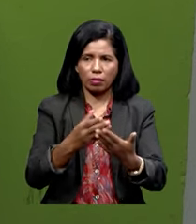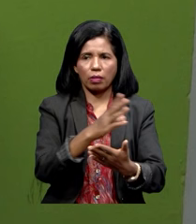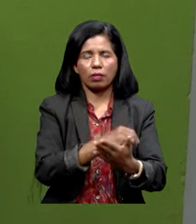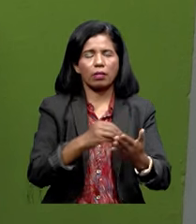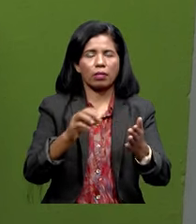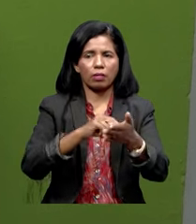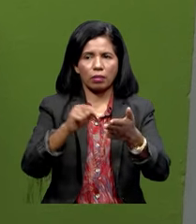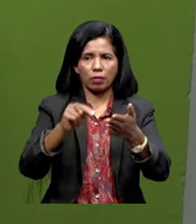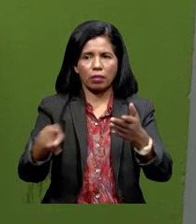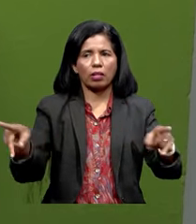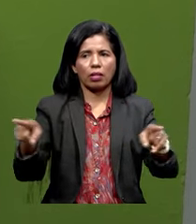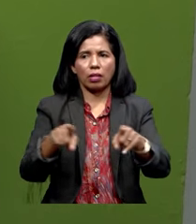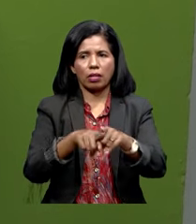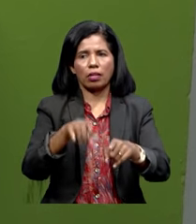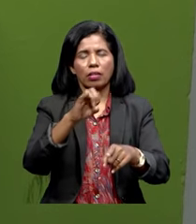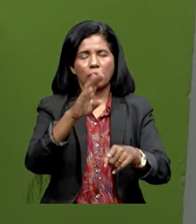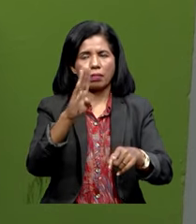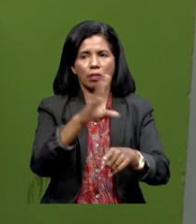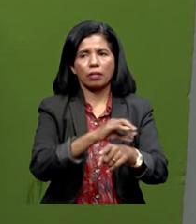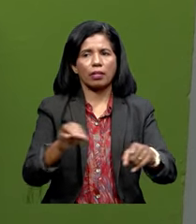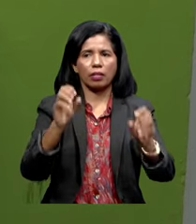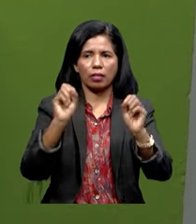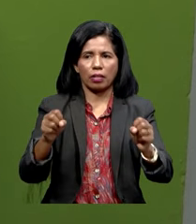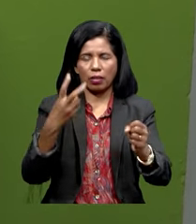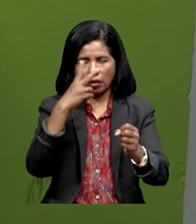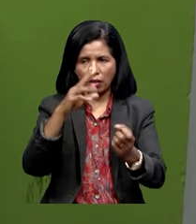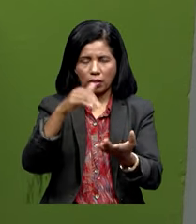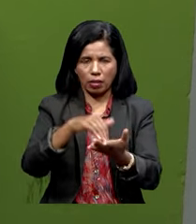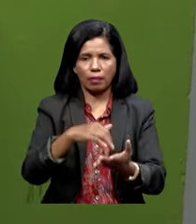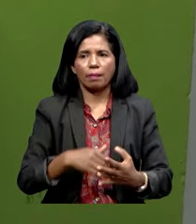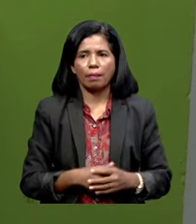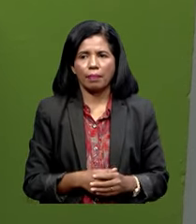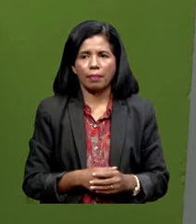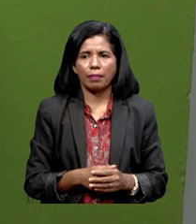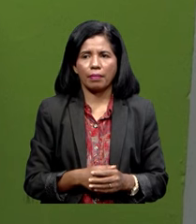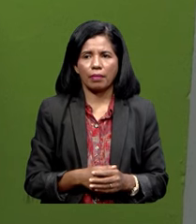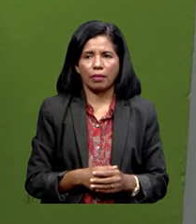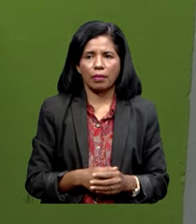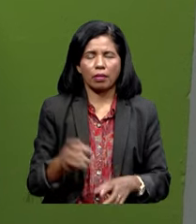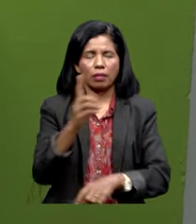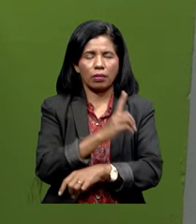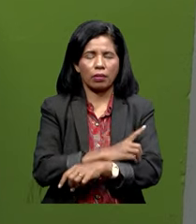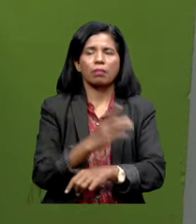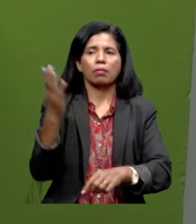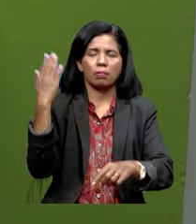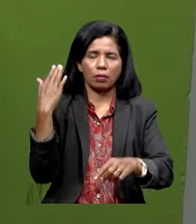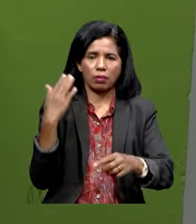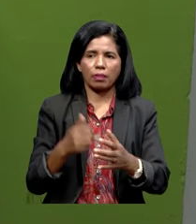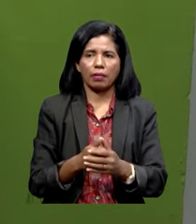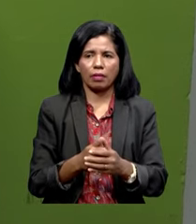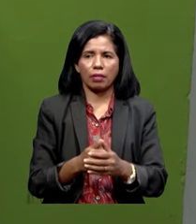ni han malo, número Ivan Calais, si no te verifica, pila fale. Entonces, los gira bakutuk,